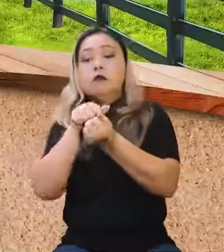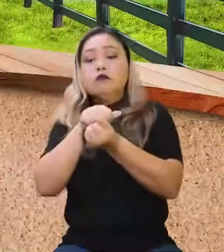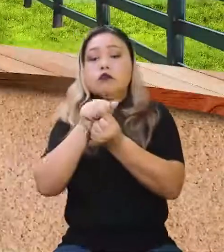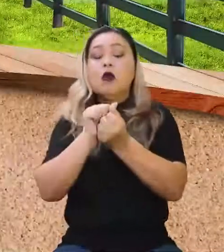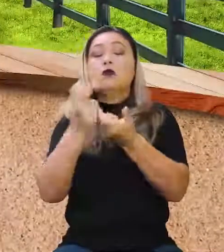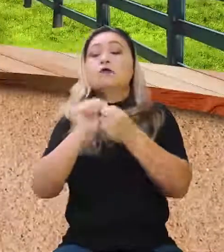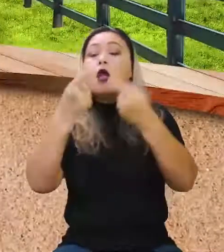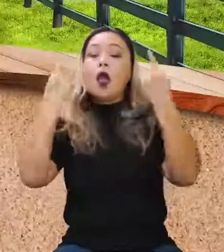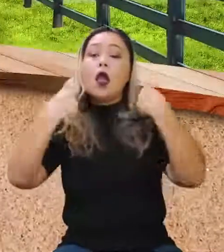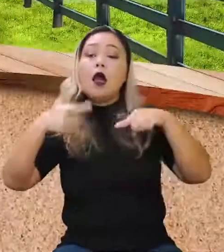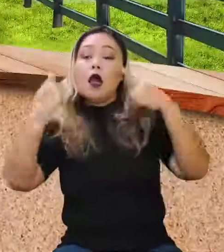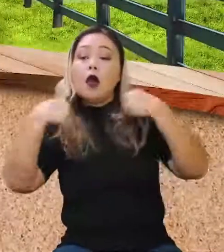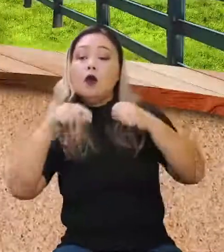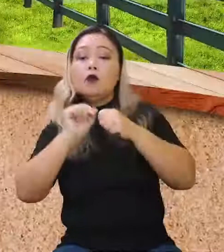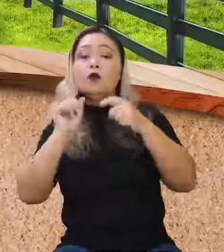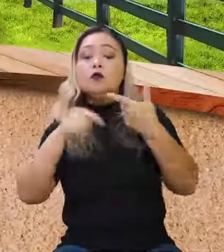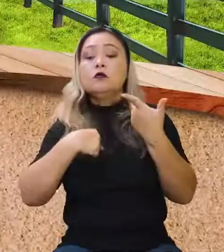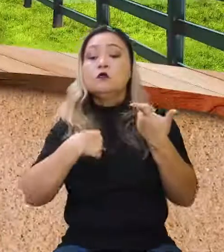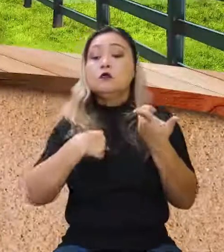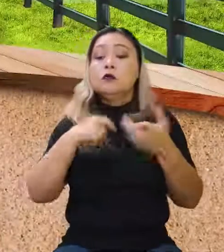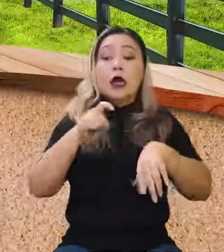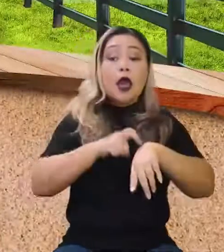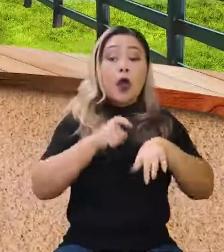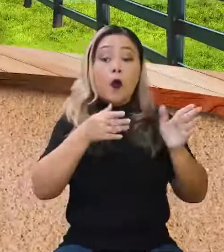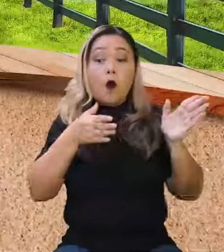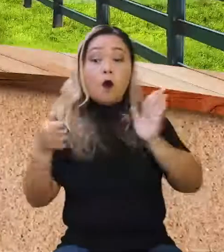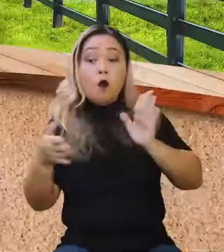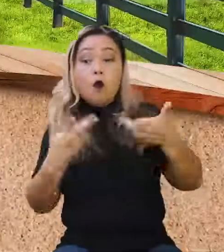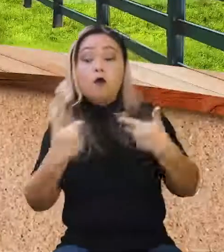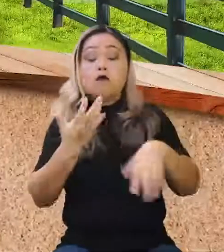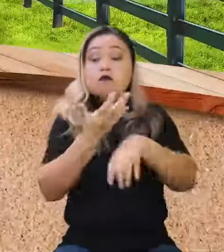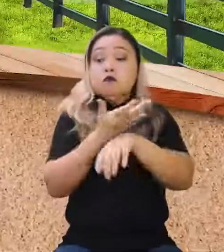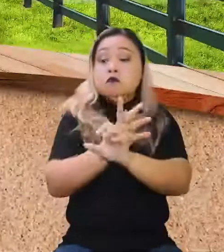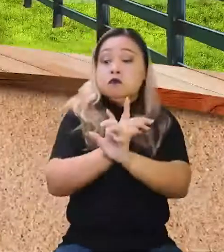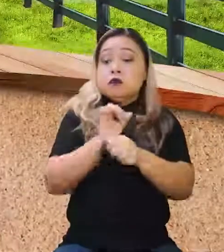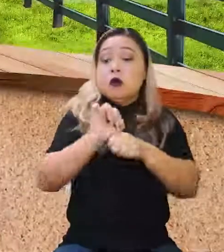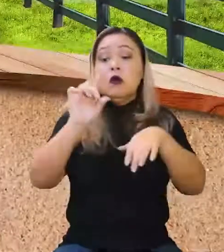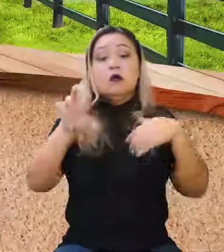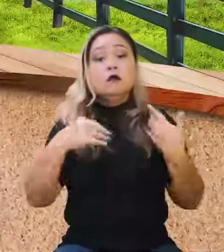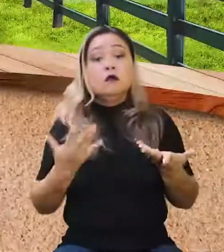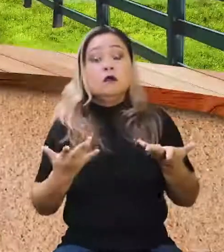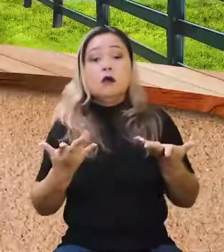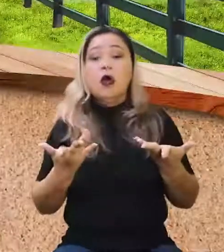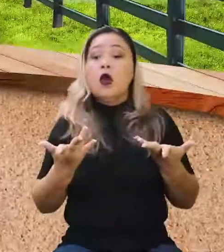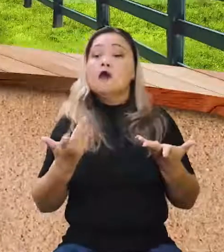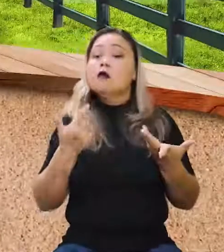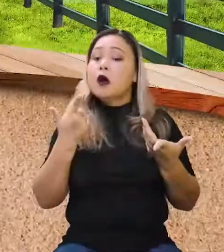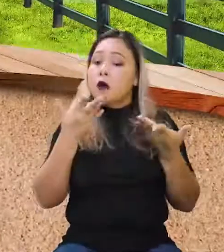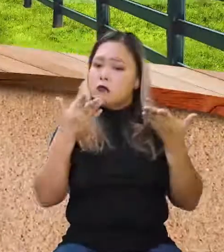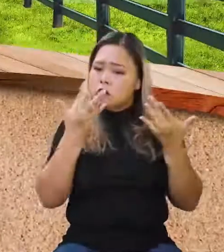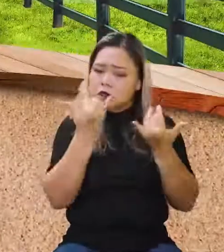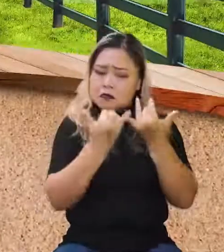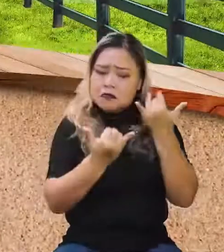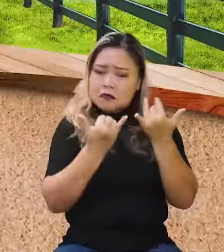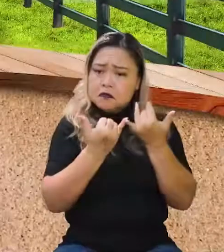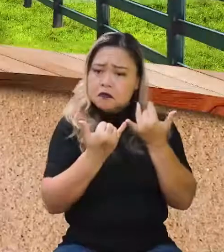ovino, caprino, na época de estiagem. Então, é muito semelhante também para a produção de